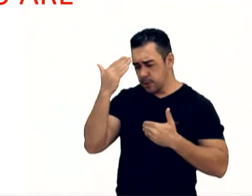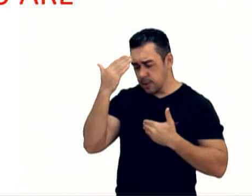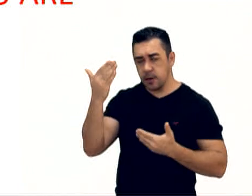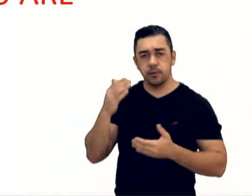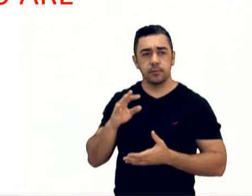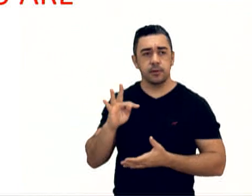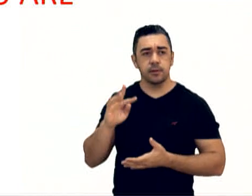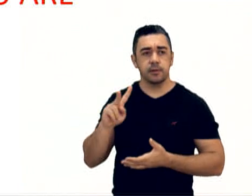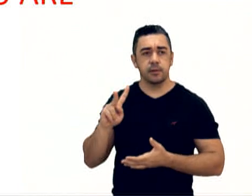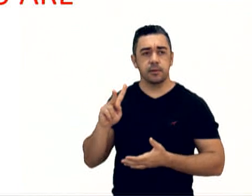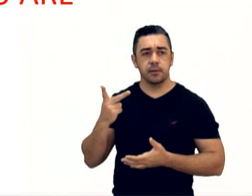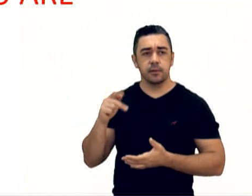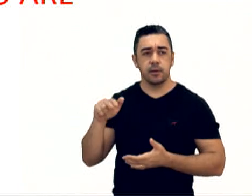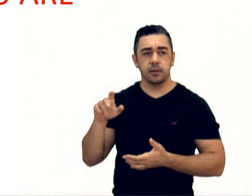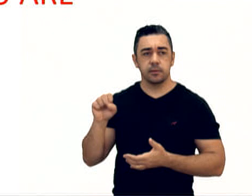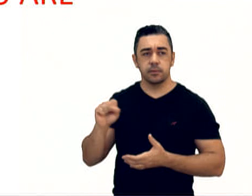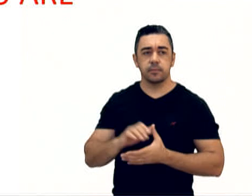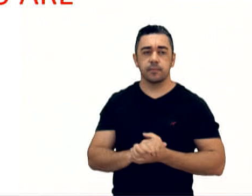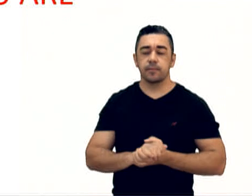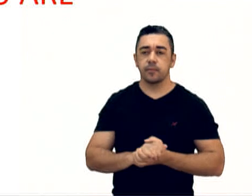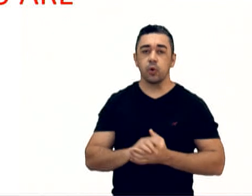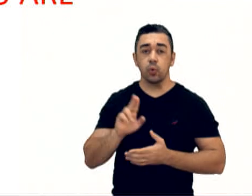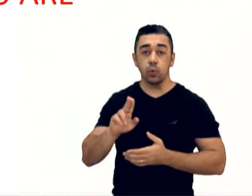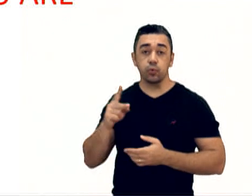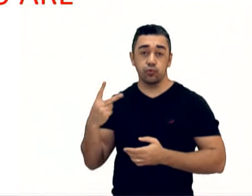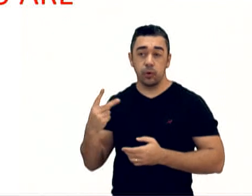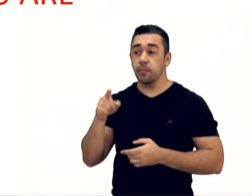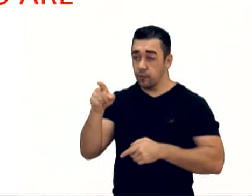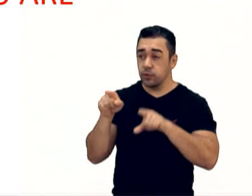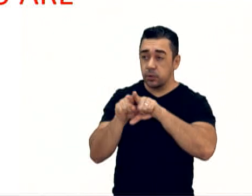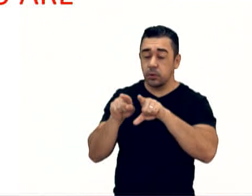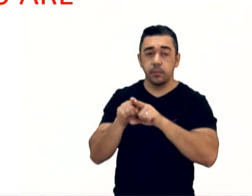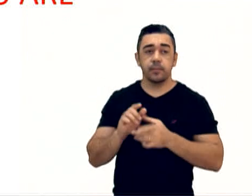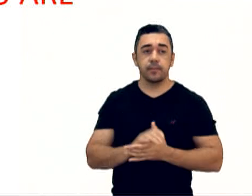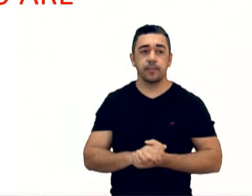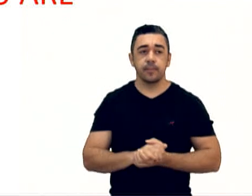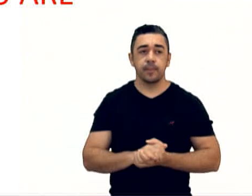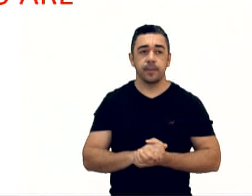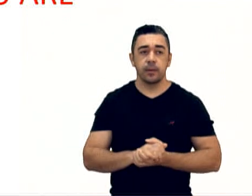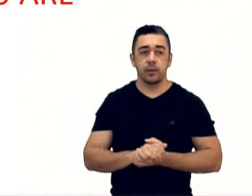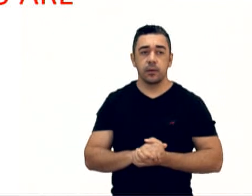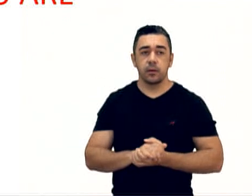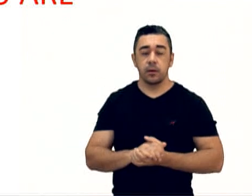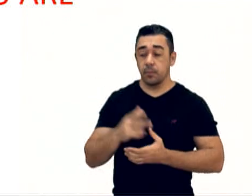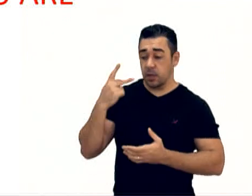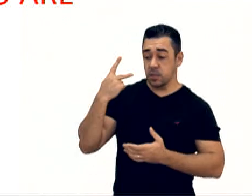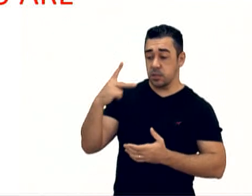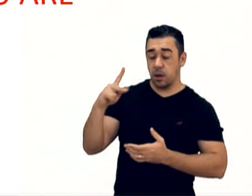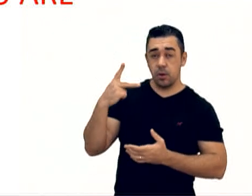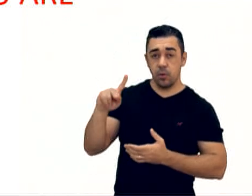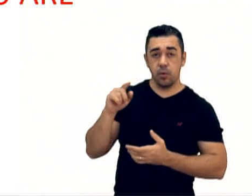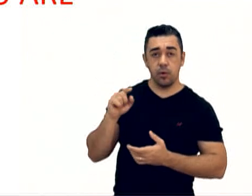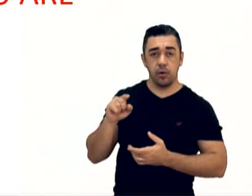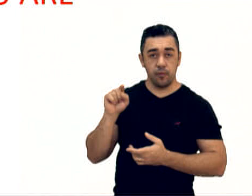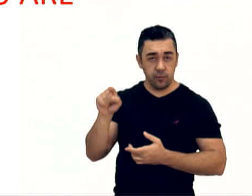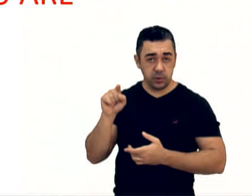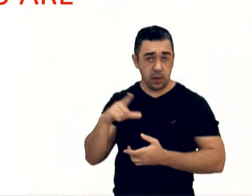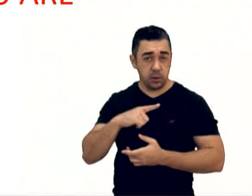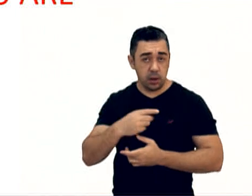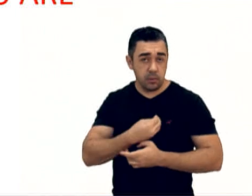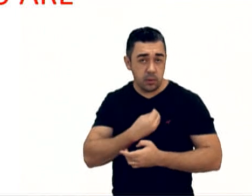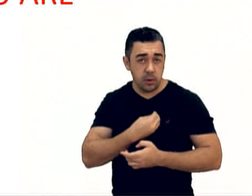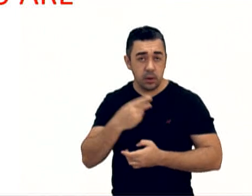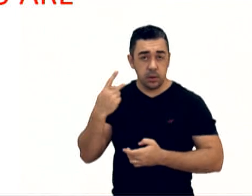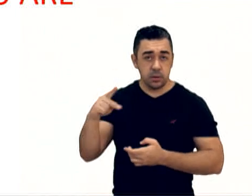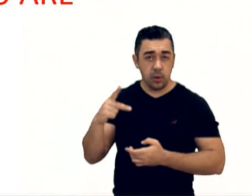obrigada. You too, para você também. E your ou you are, seu, você está ou você